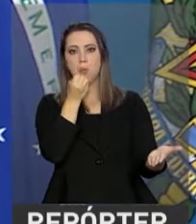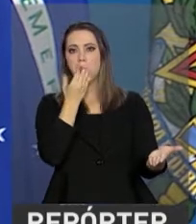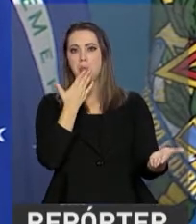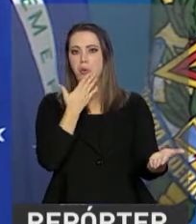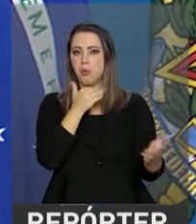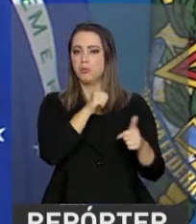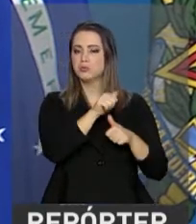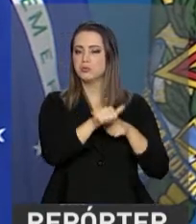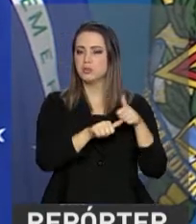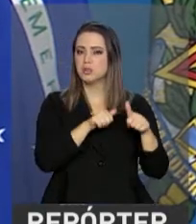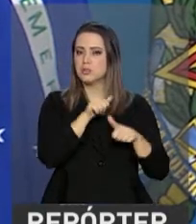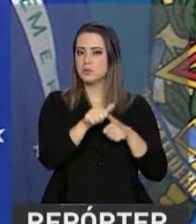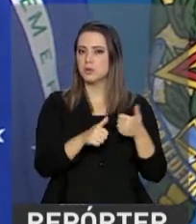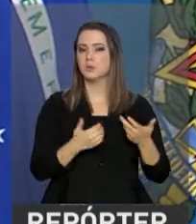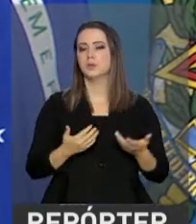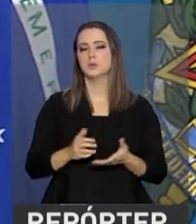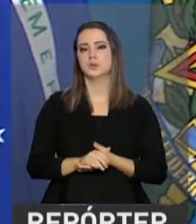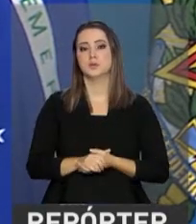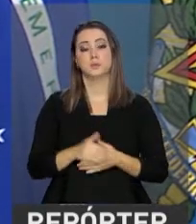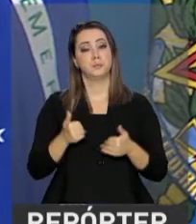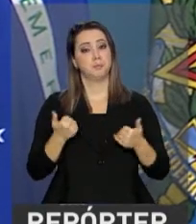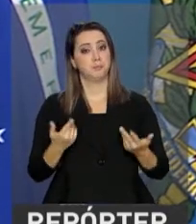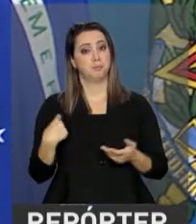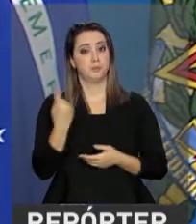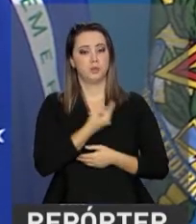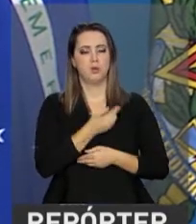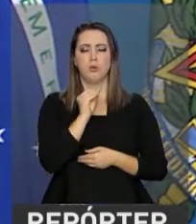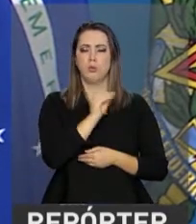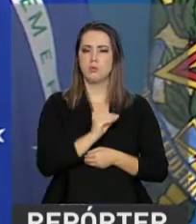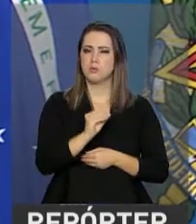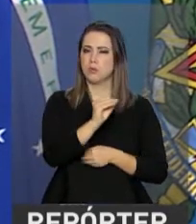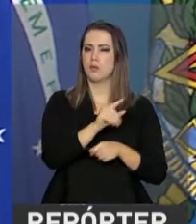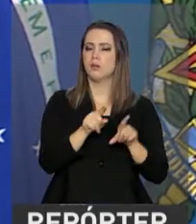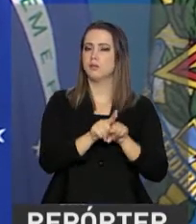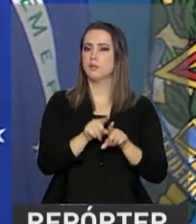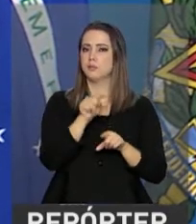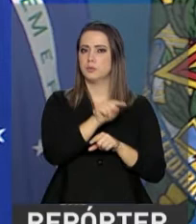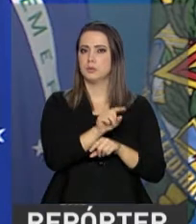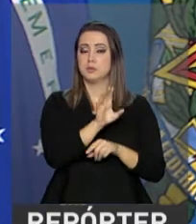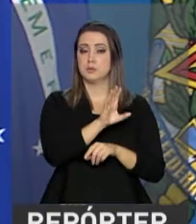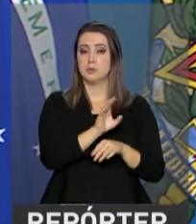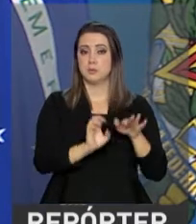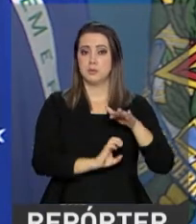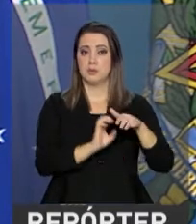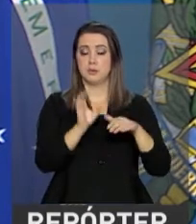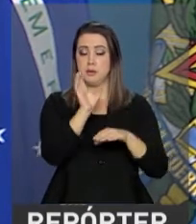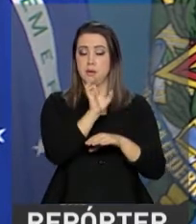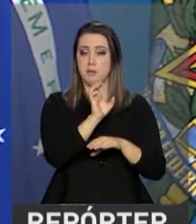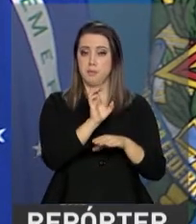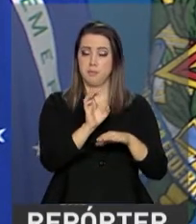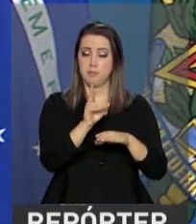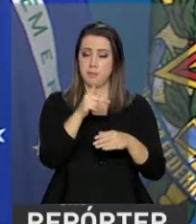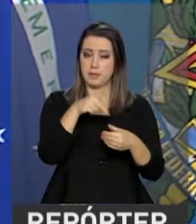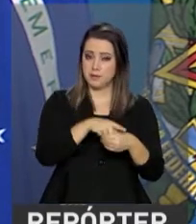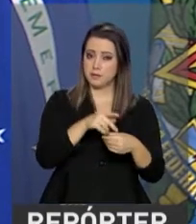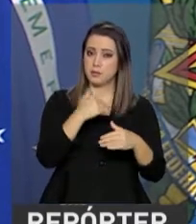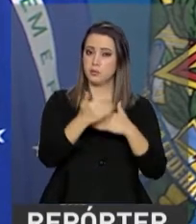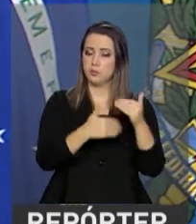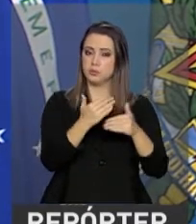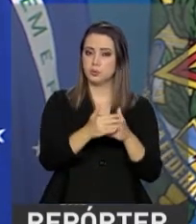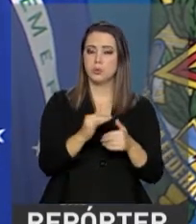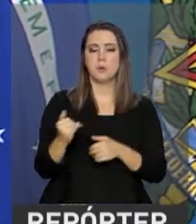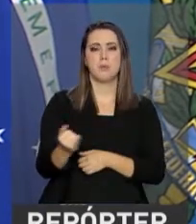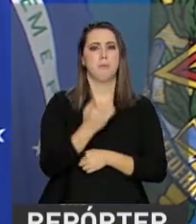exatamente estas palavras por isso nós cuidaremos para que a petrobras é permaneça como uma